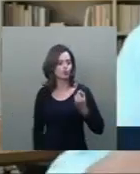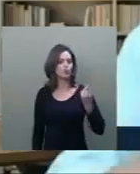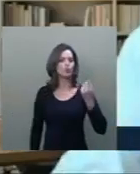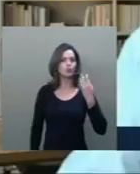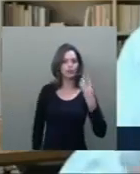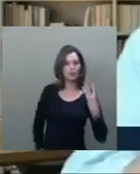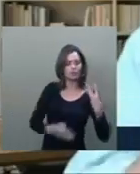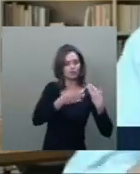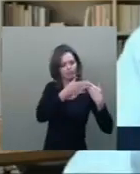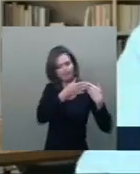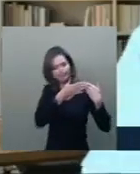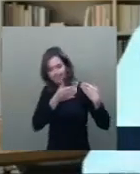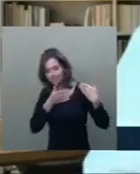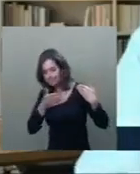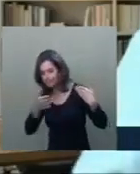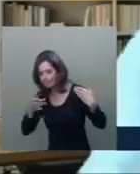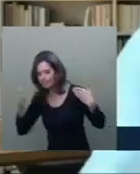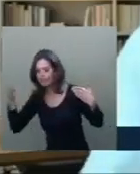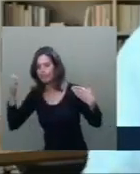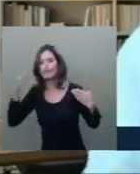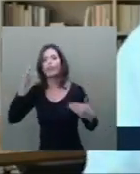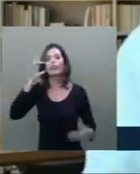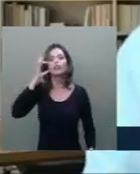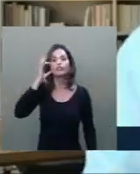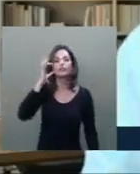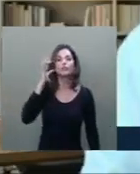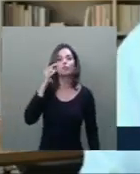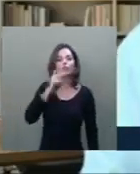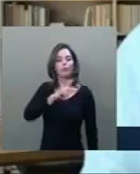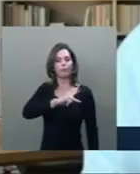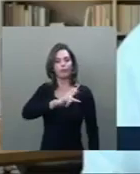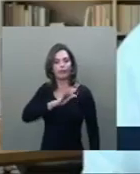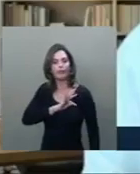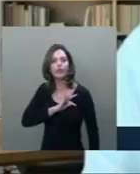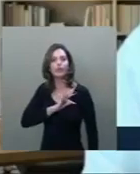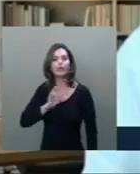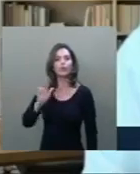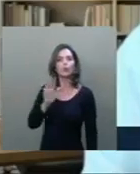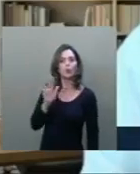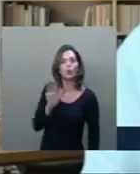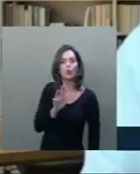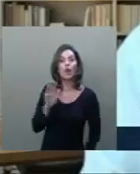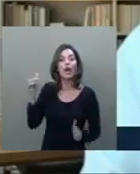de PT e Lula, até 2016, os evangélicos